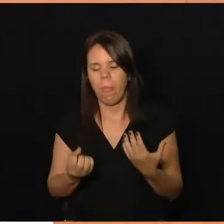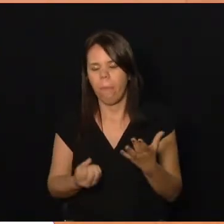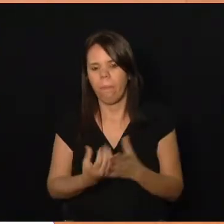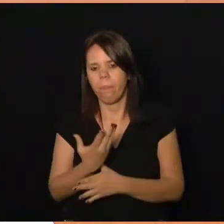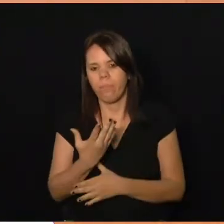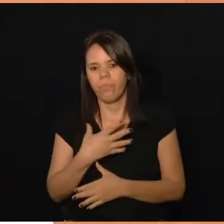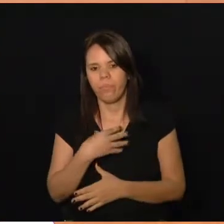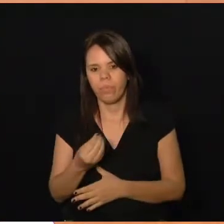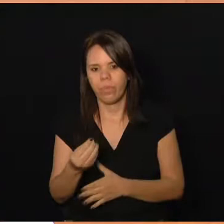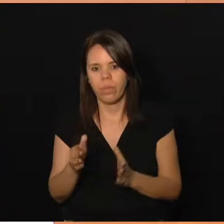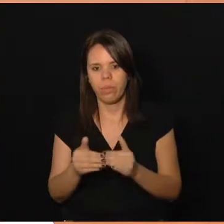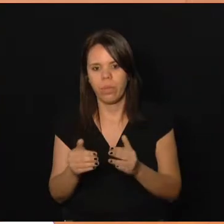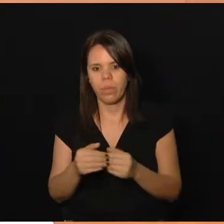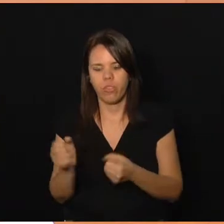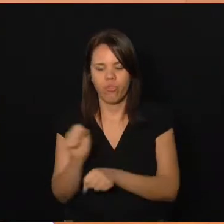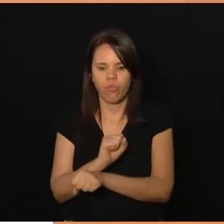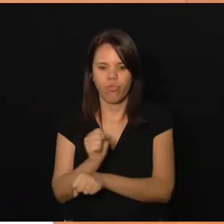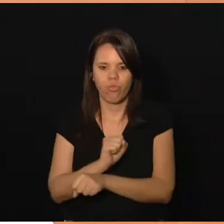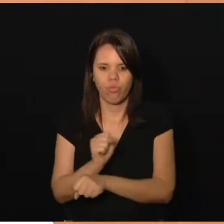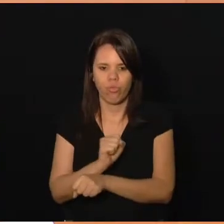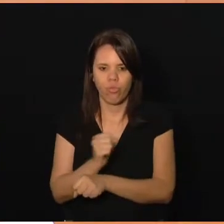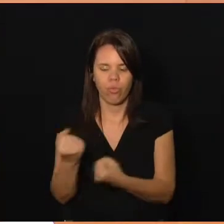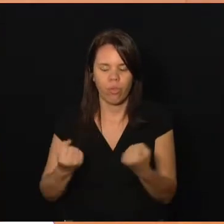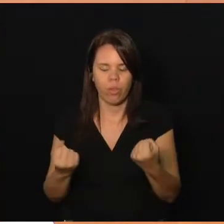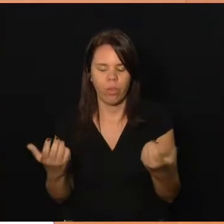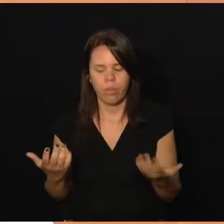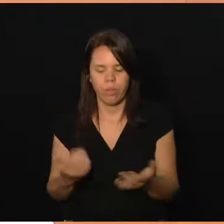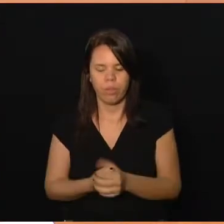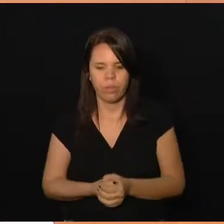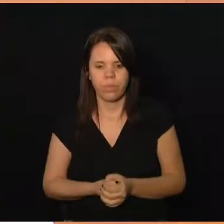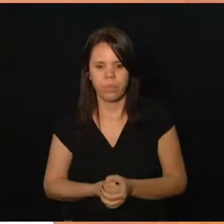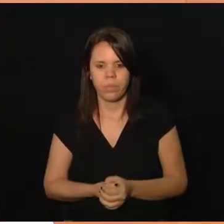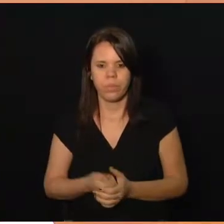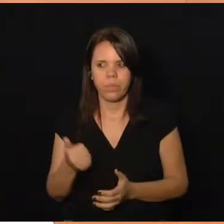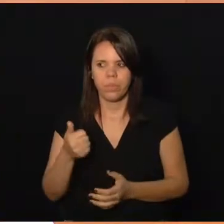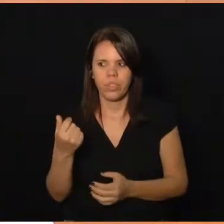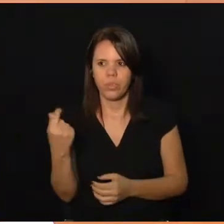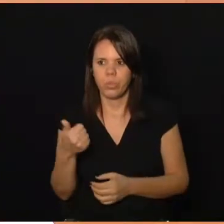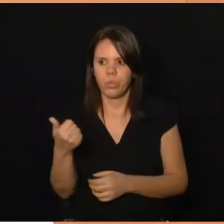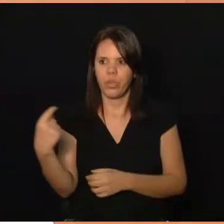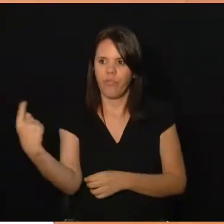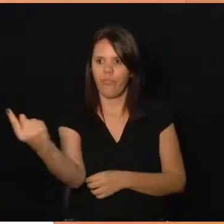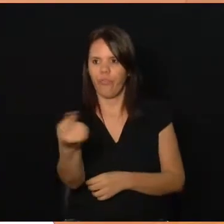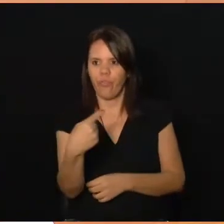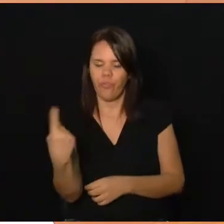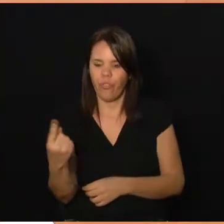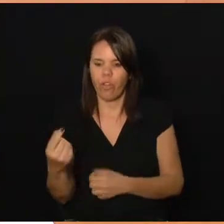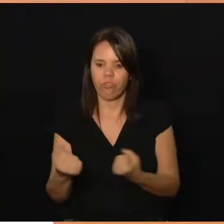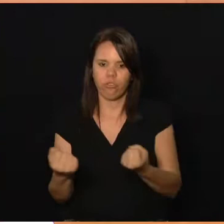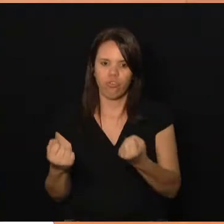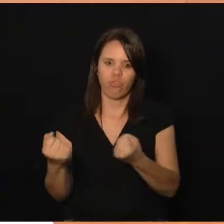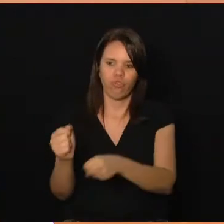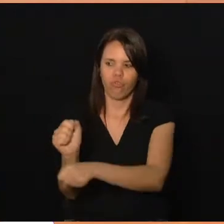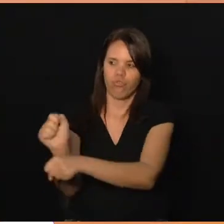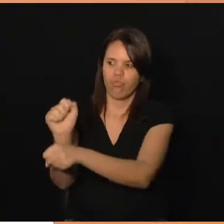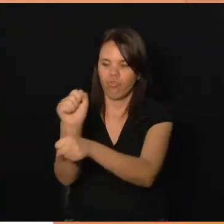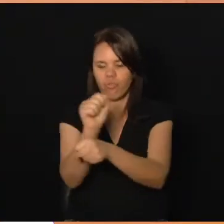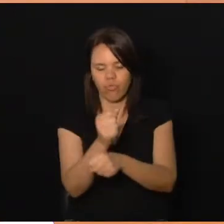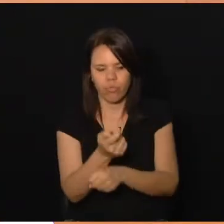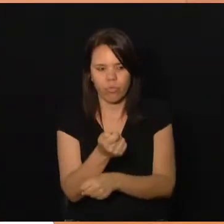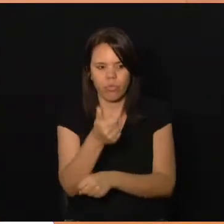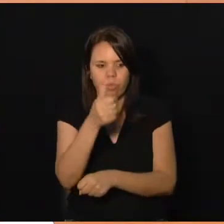do filho pedir para dirigir o carro, né? Aquela primeira voltinha, né? Aprendeu a dirigir, está prestes a tirar a